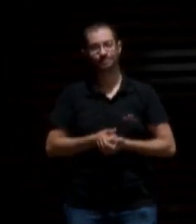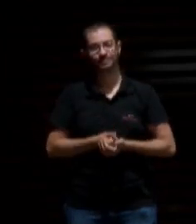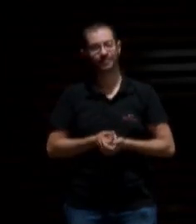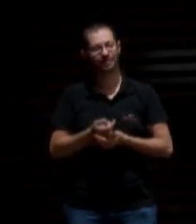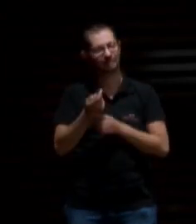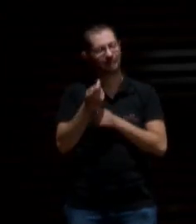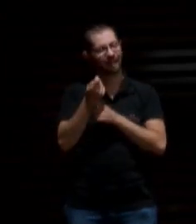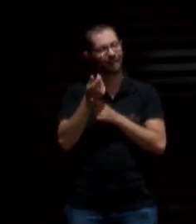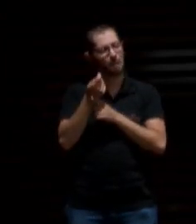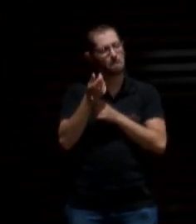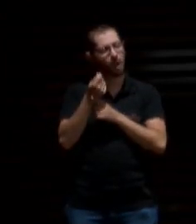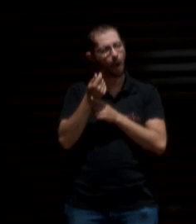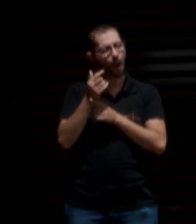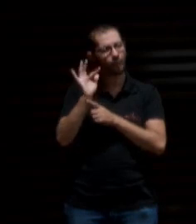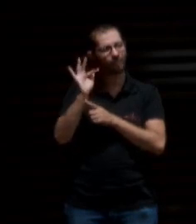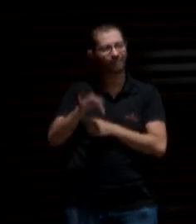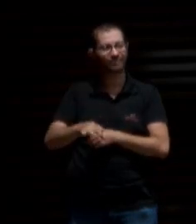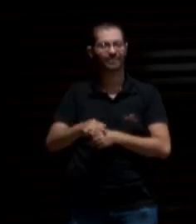Falta pouco.